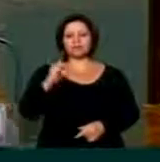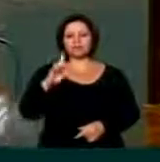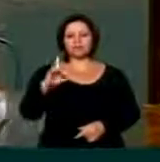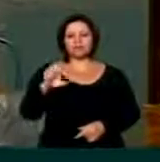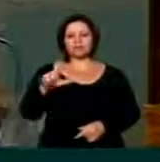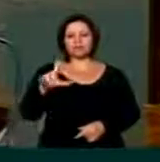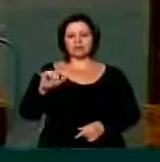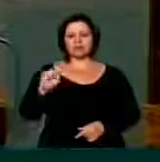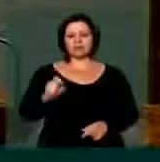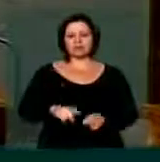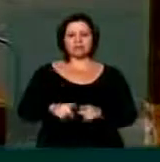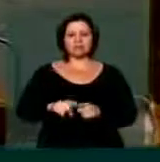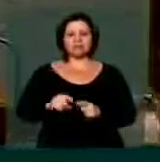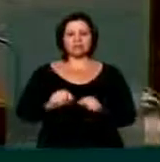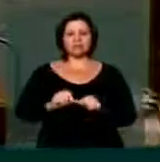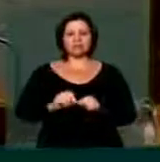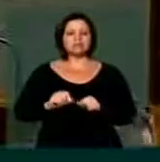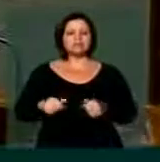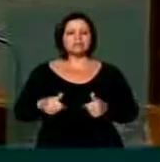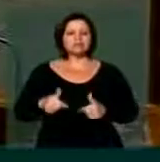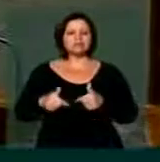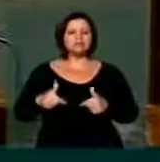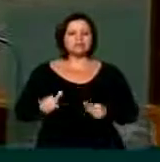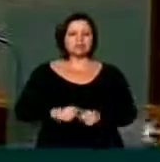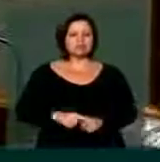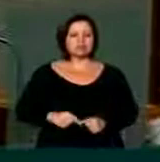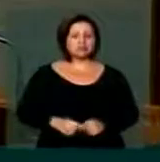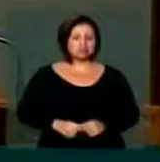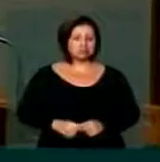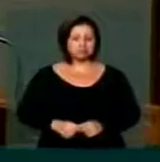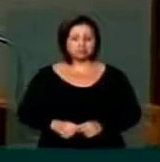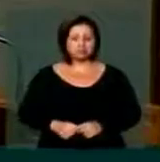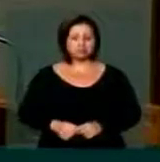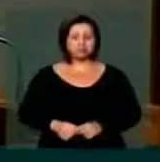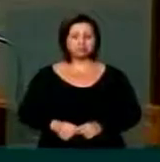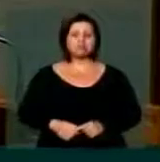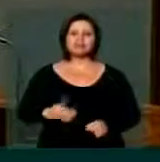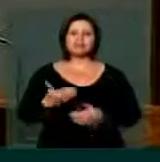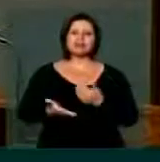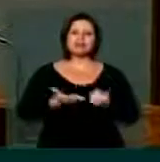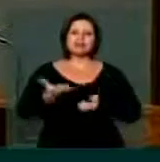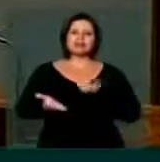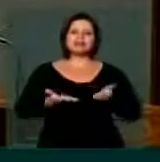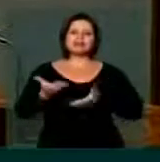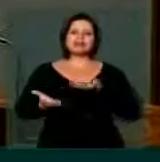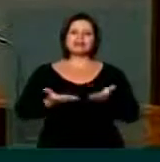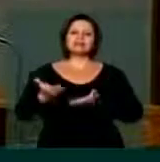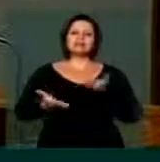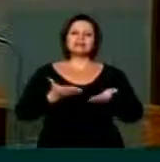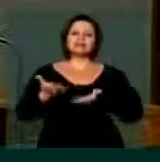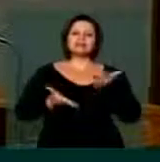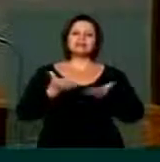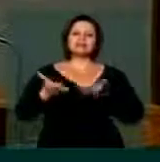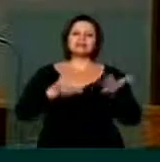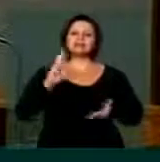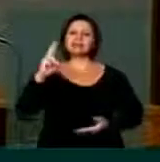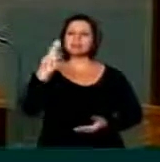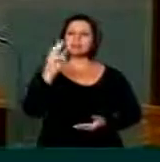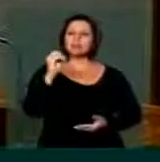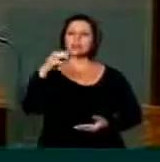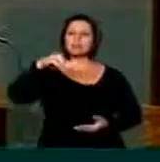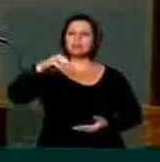trabalhou a ideia de fazer um enfrentamento, ou seja, de tratar a questão homoafetiva